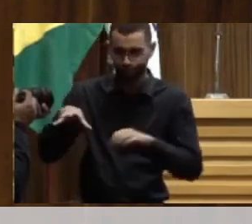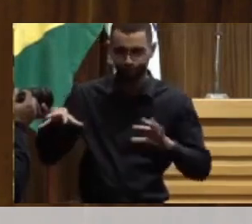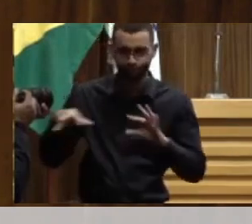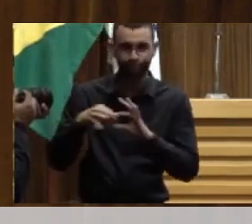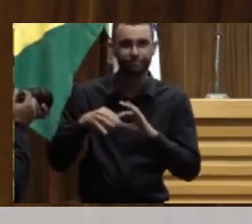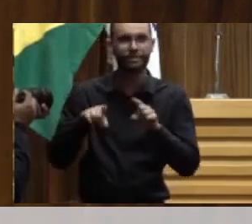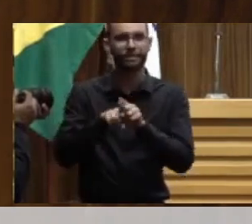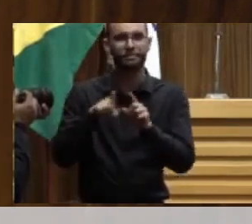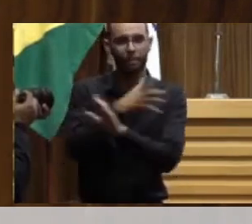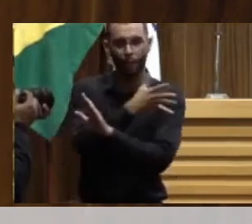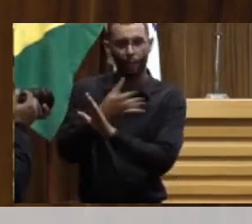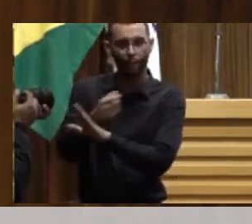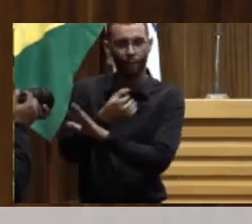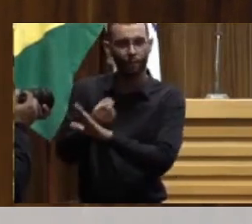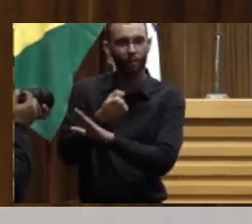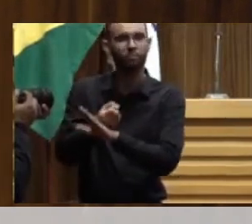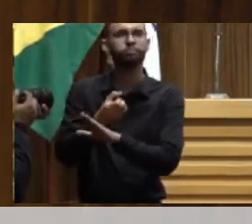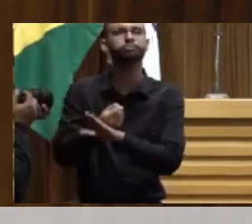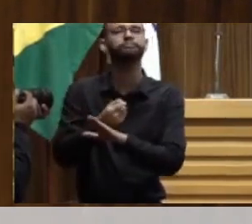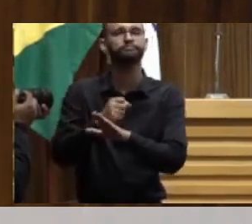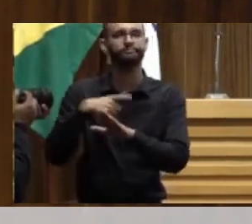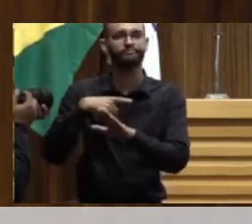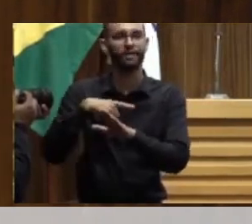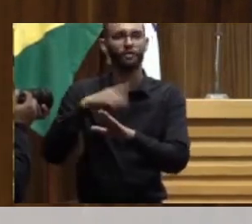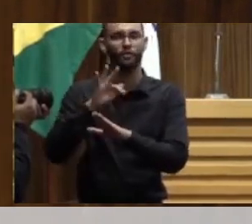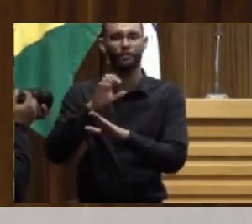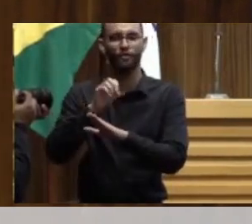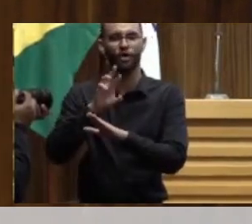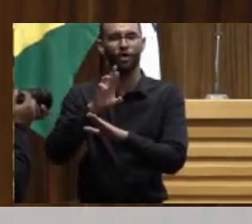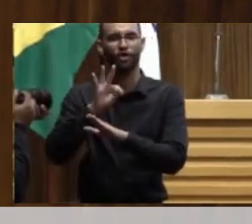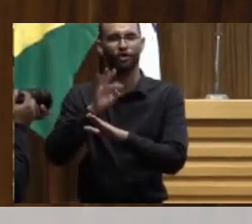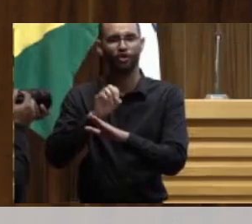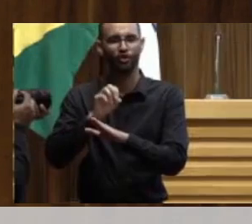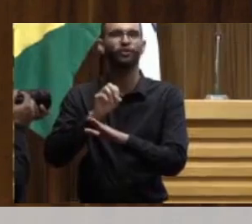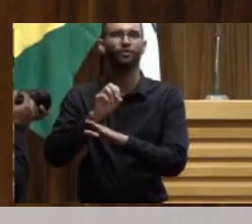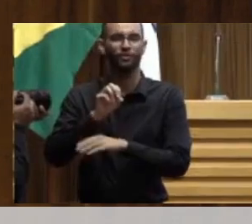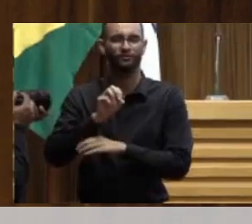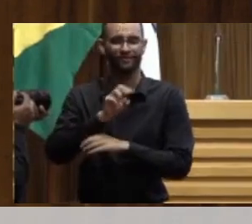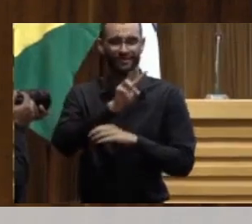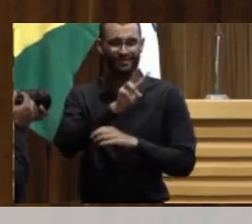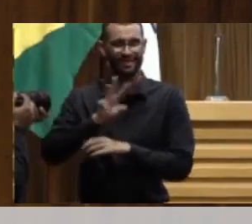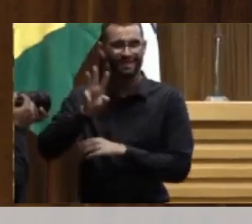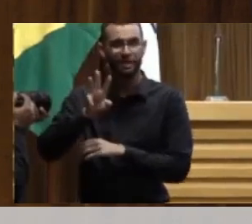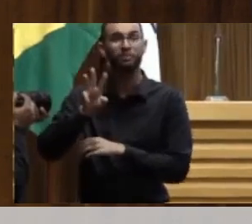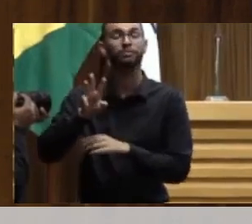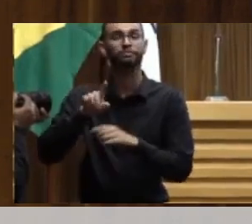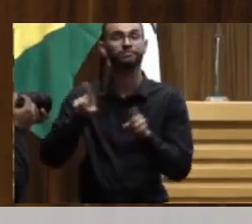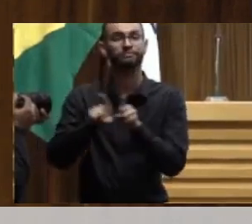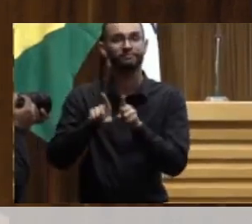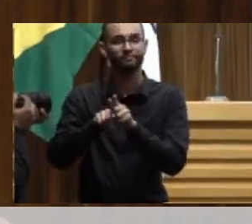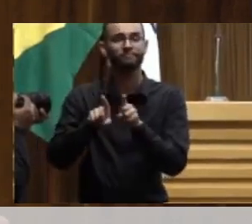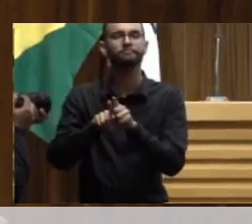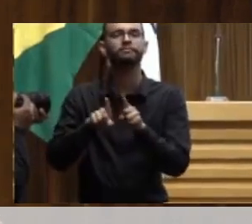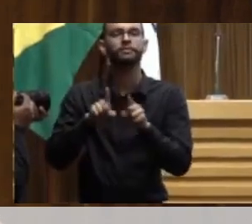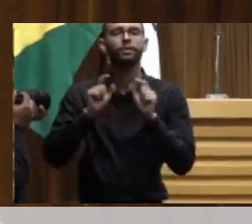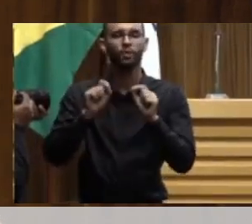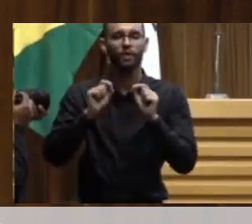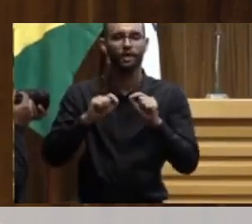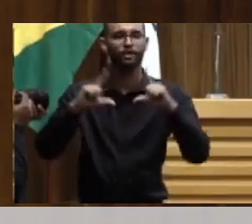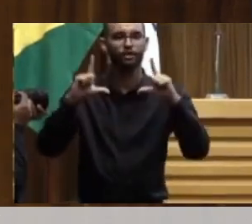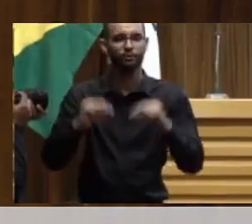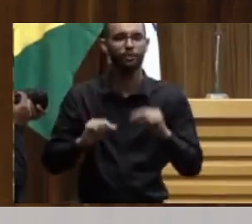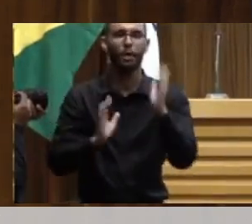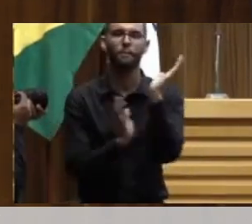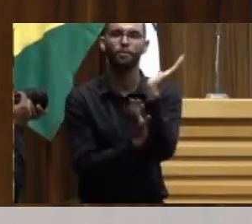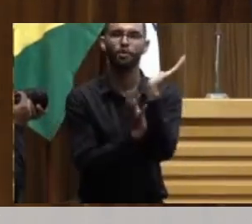energia solar, fotovoltaica. Então, o PADIS. Depois, destacar também a